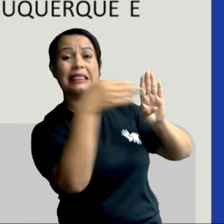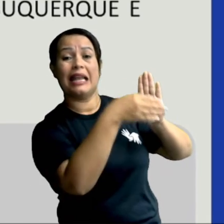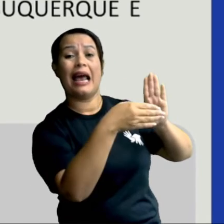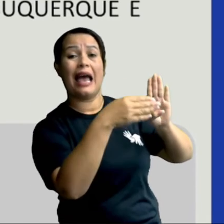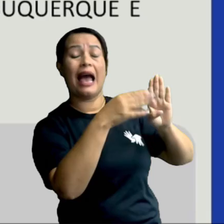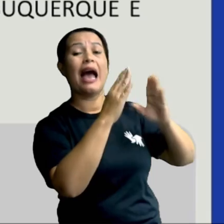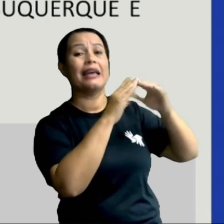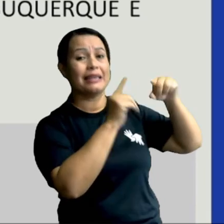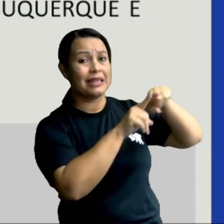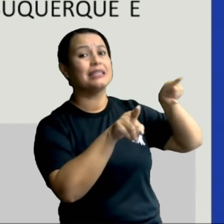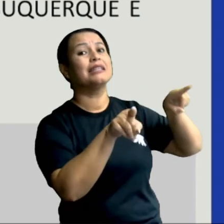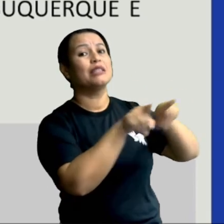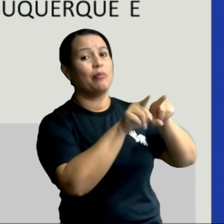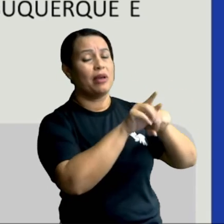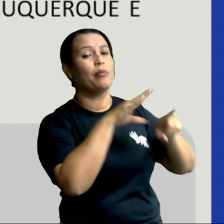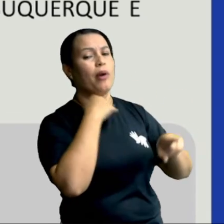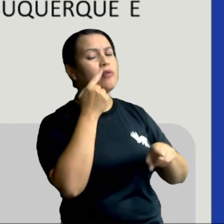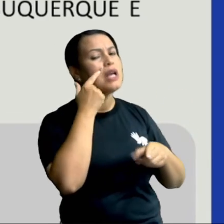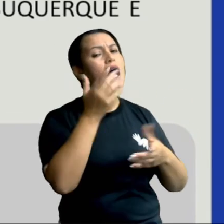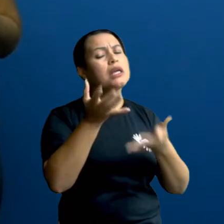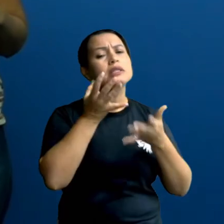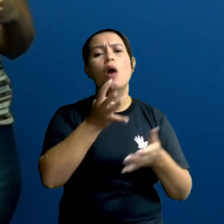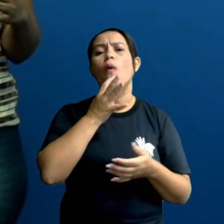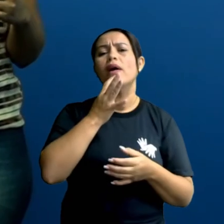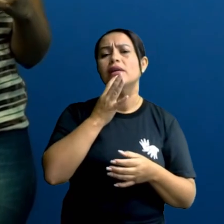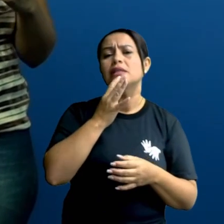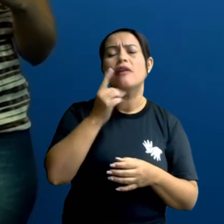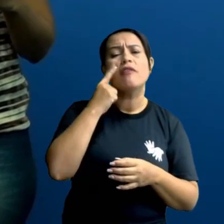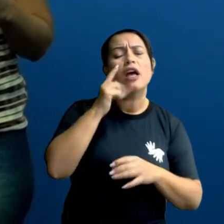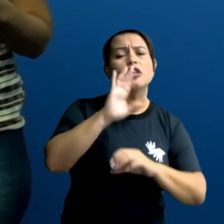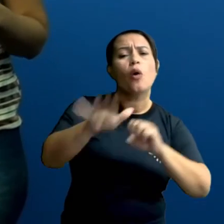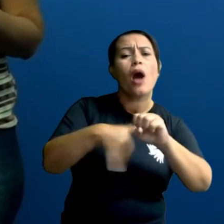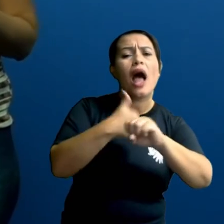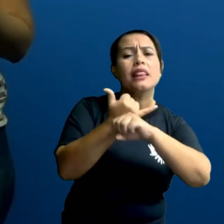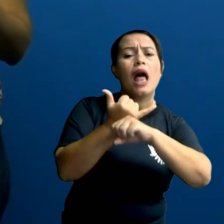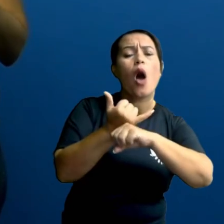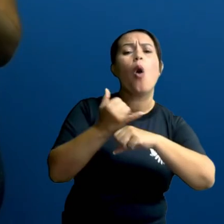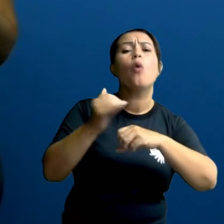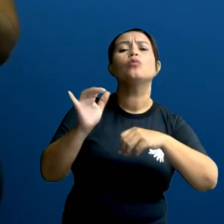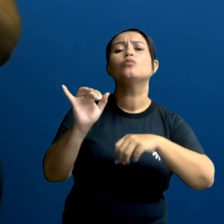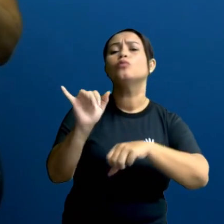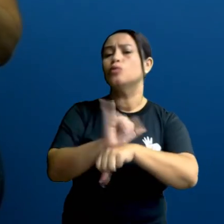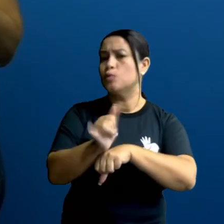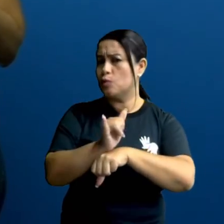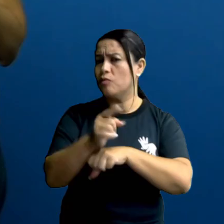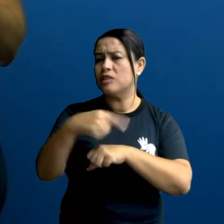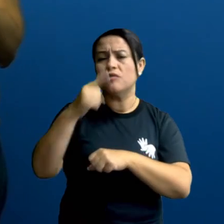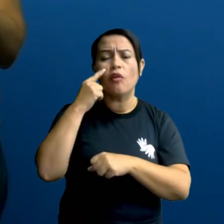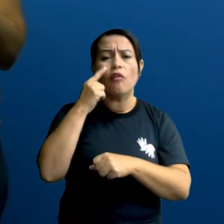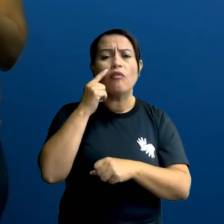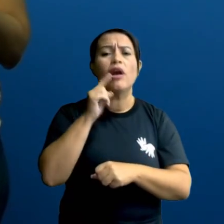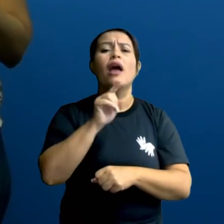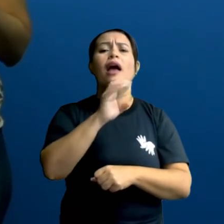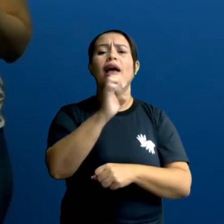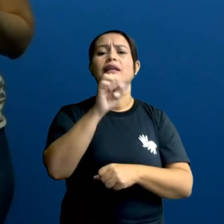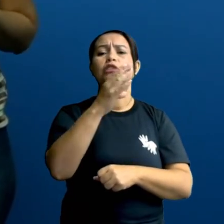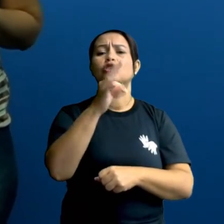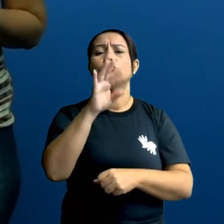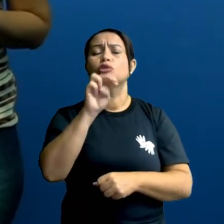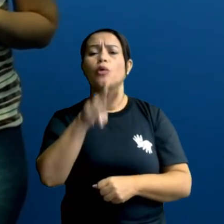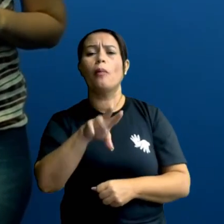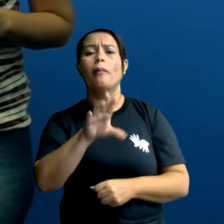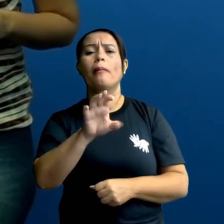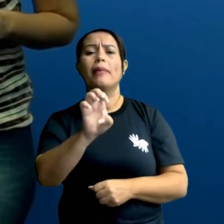hecatombe, acessa lá o canal do YouTube e pesquisa Hecatombe da Vitória. E aí ela vai te direcionar e vai te